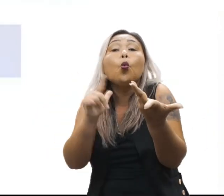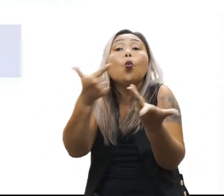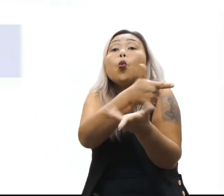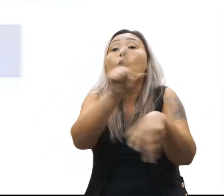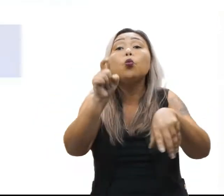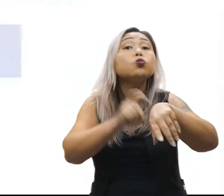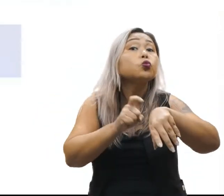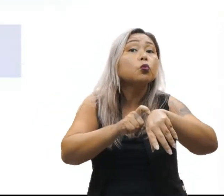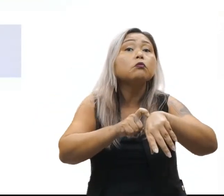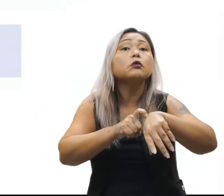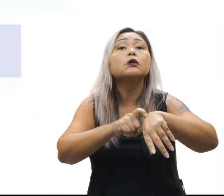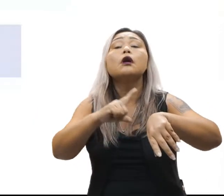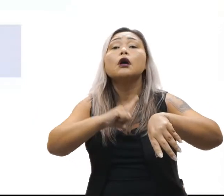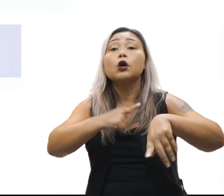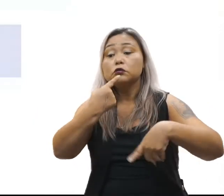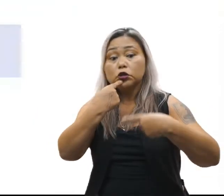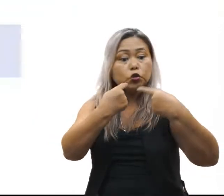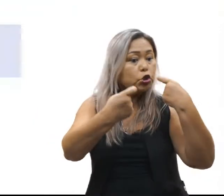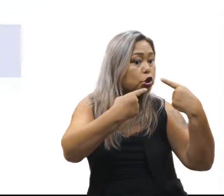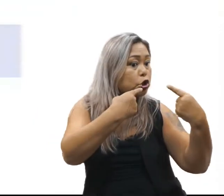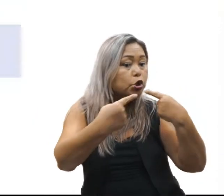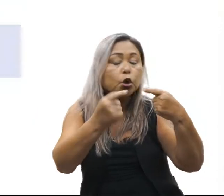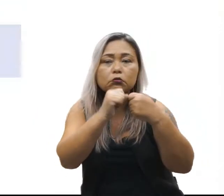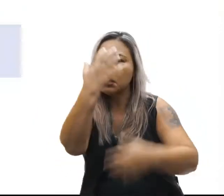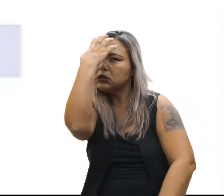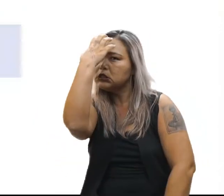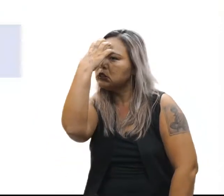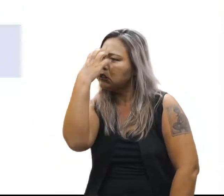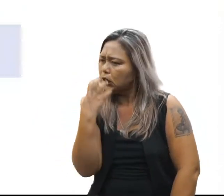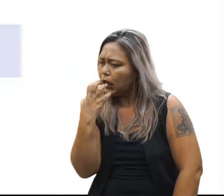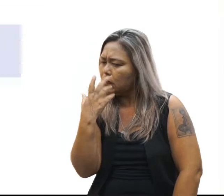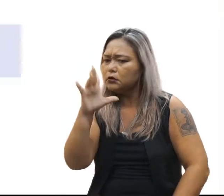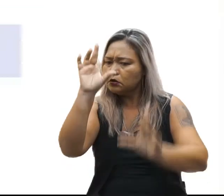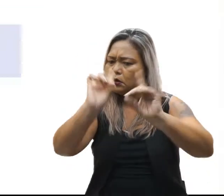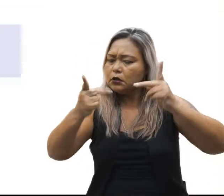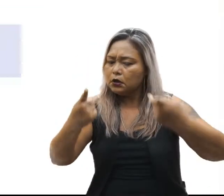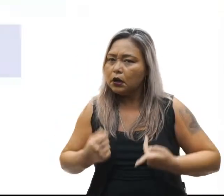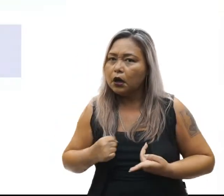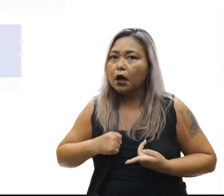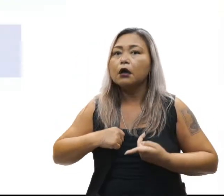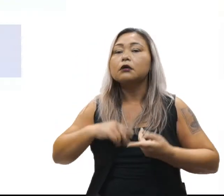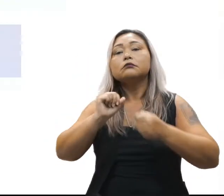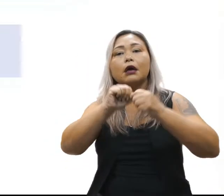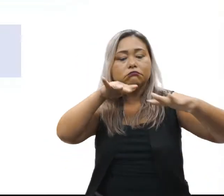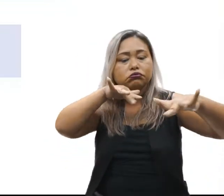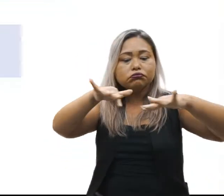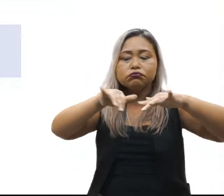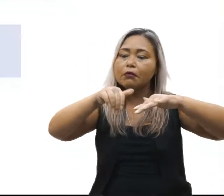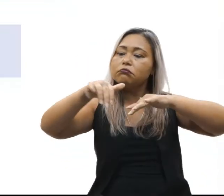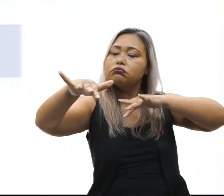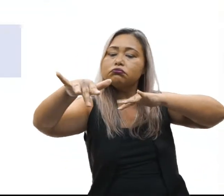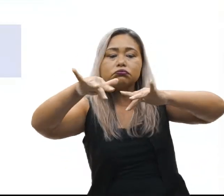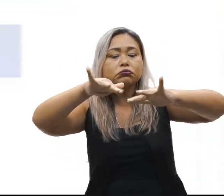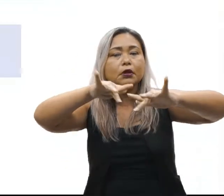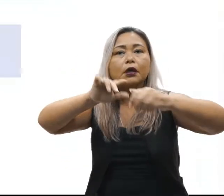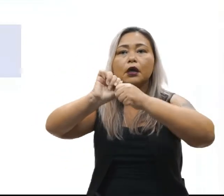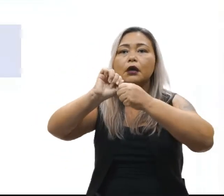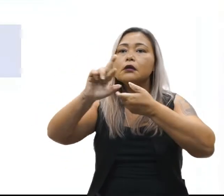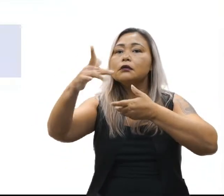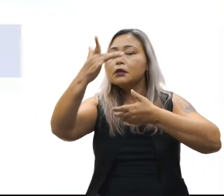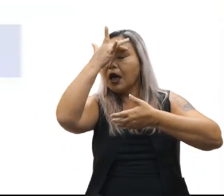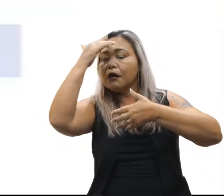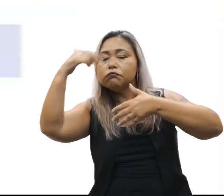também de discussão séria sobre os direitos humanos, que é a questão das migrações, dos refugiados, agora